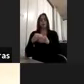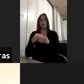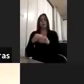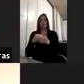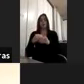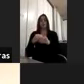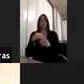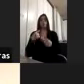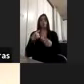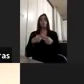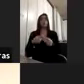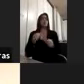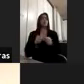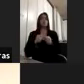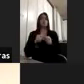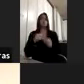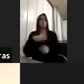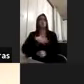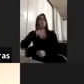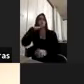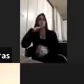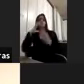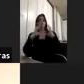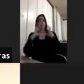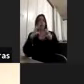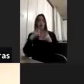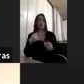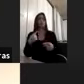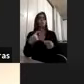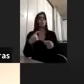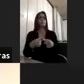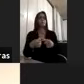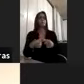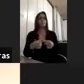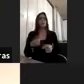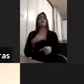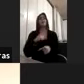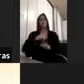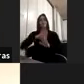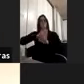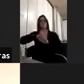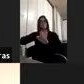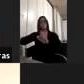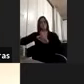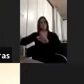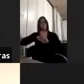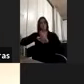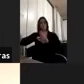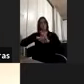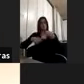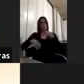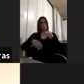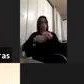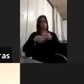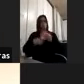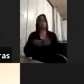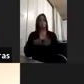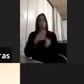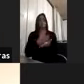greve. Ainda que existe aí um comentário, né, de que a empresa está falando que o sindicato começou a greve